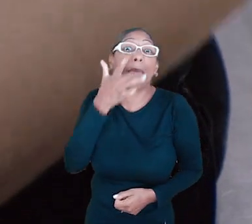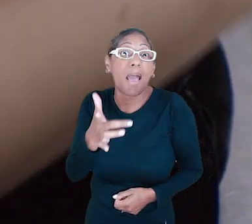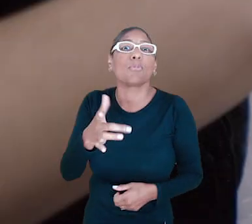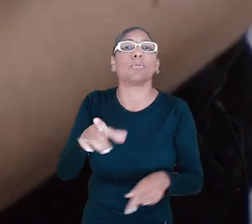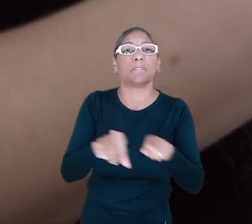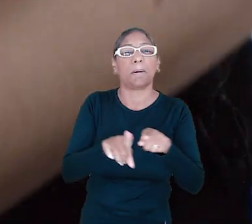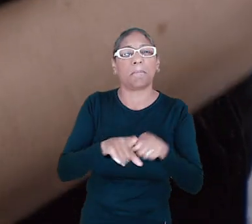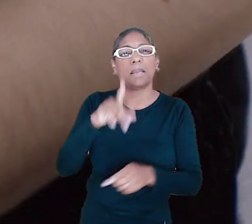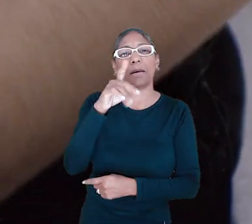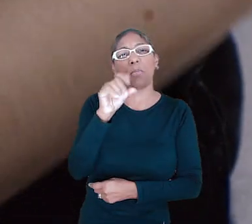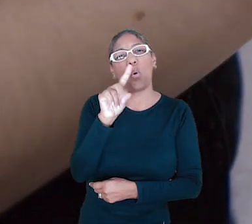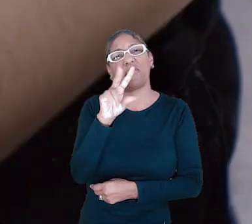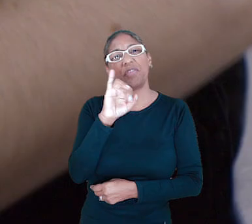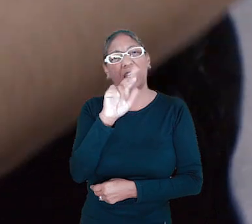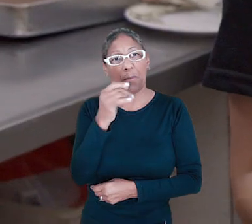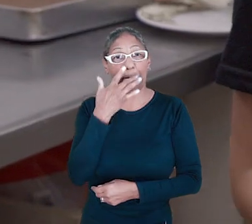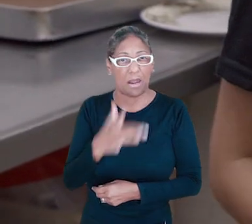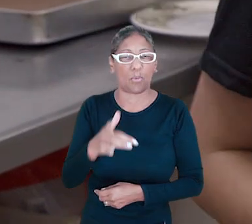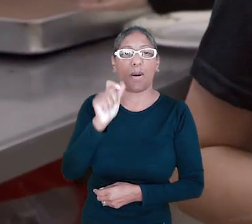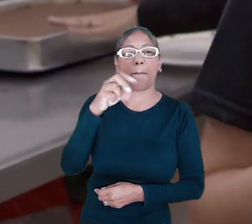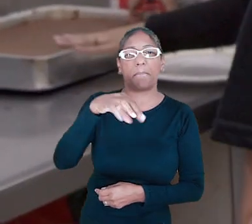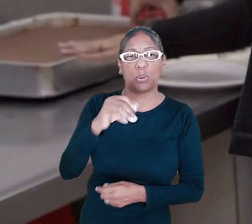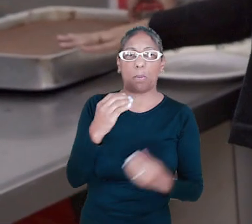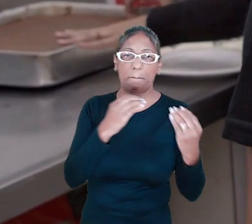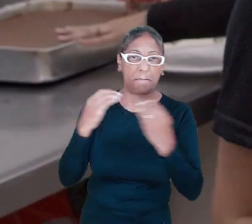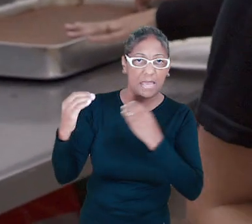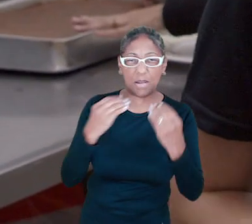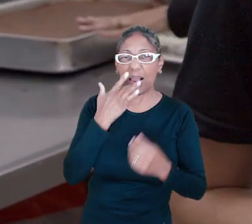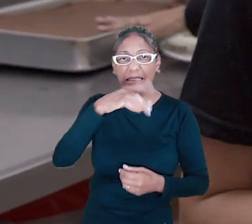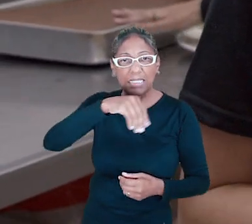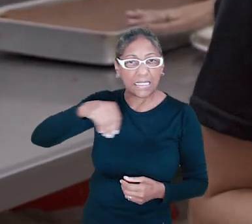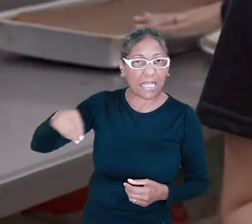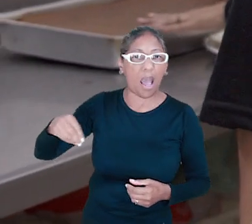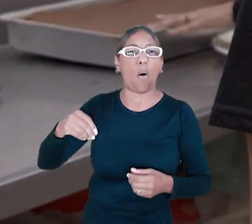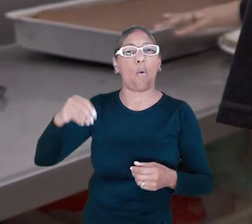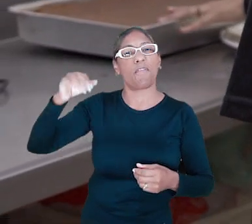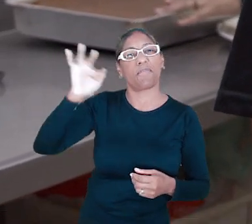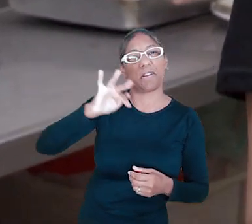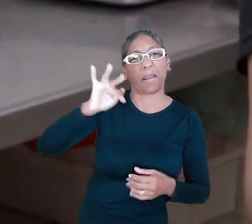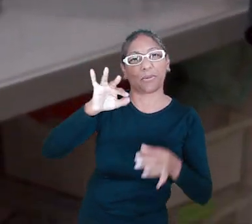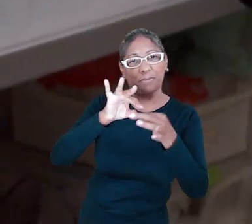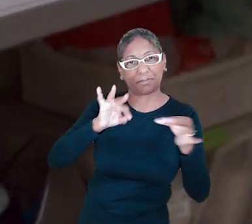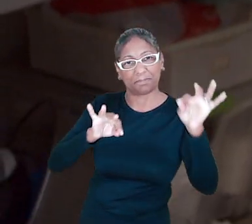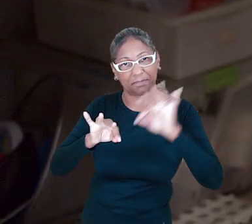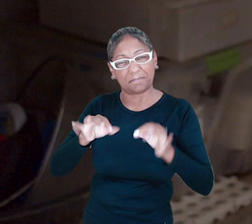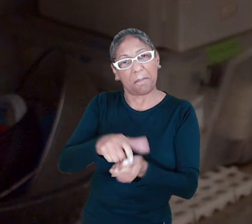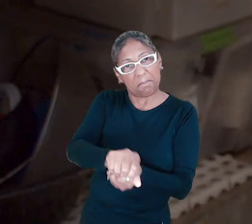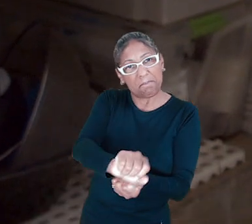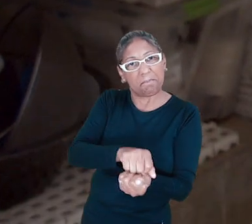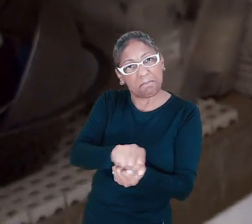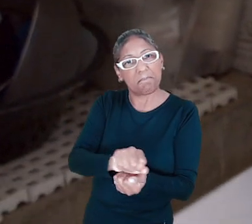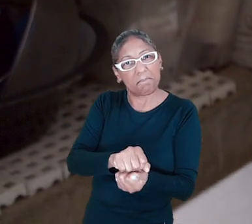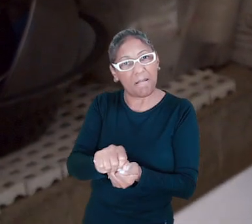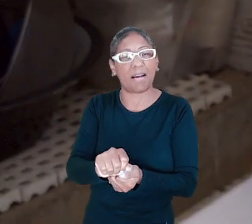gente utiliza, polvilho doce, amido de milho, açúcar, sal e aí o fermento, né? Aí essa